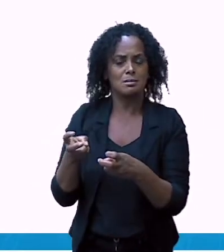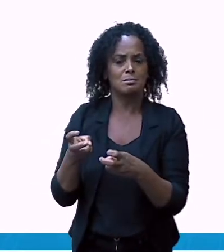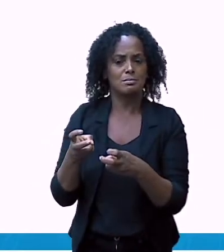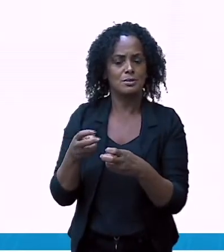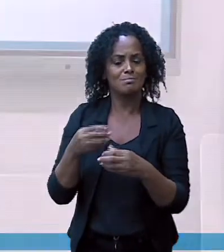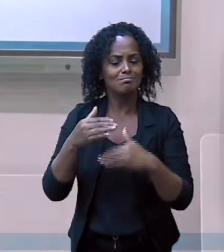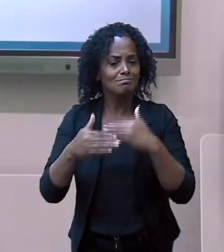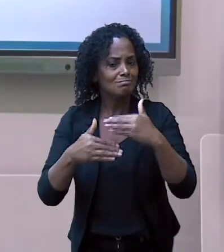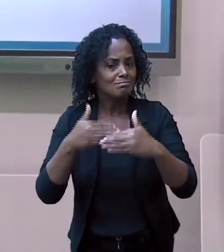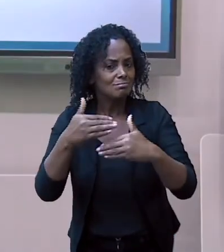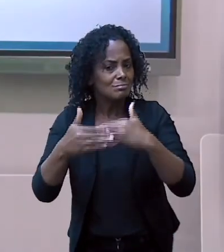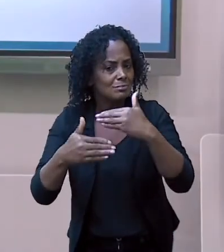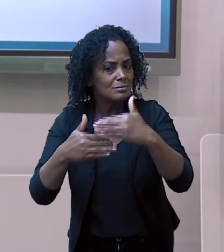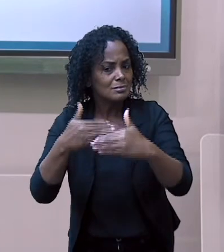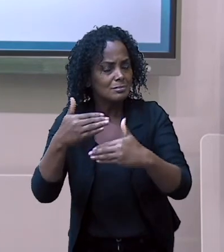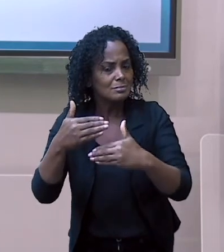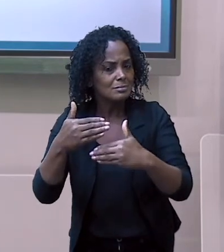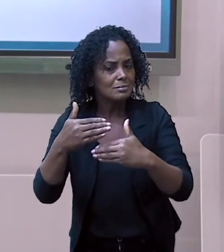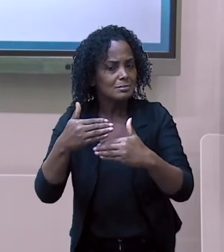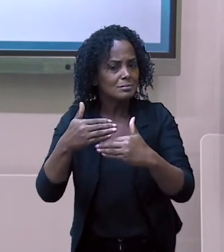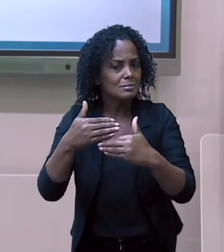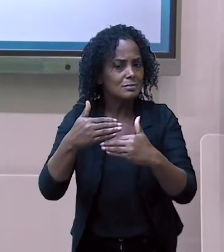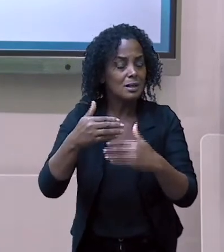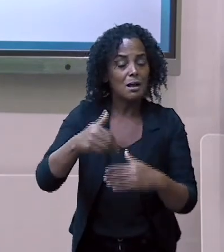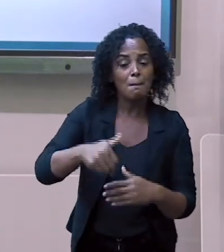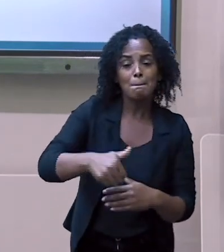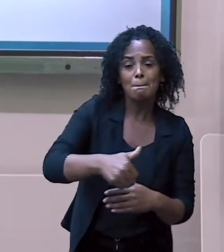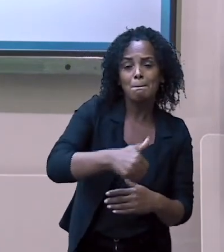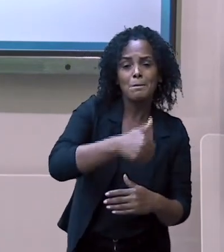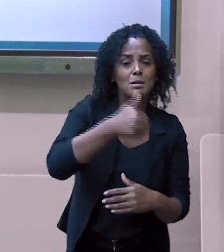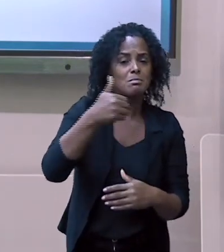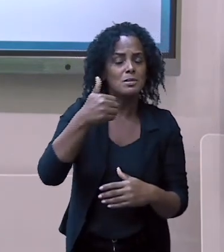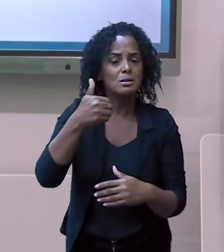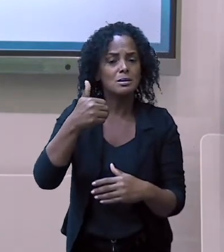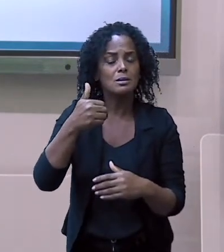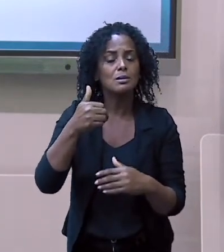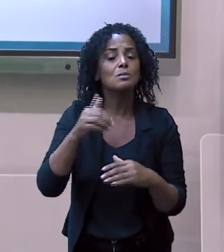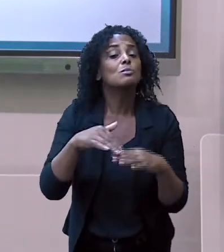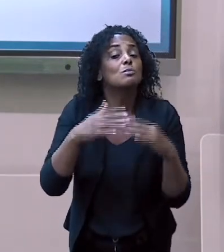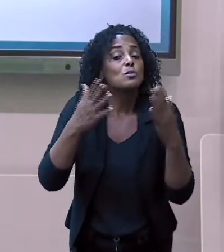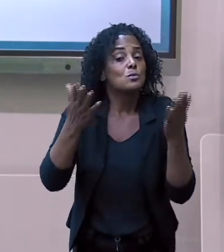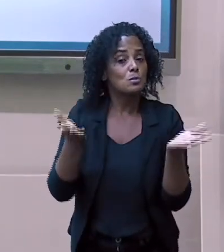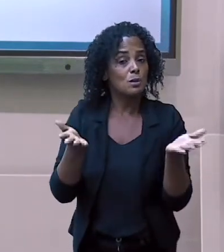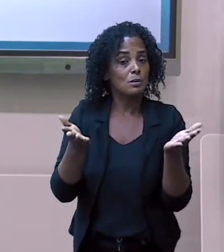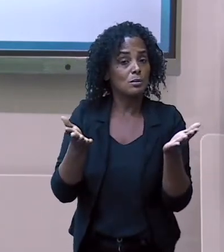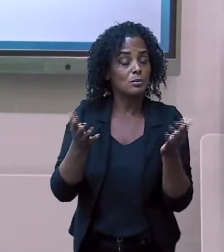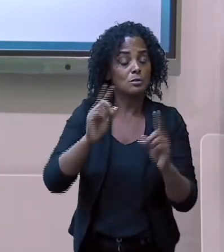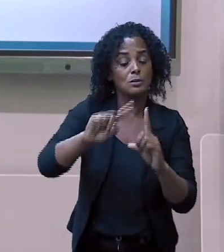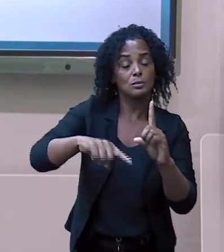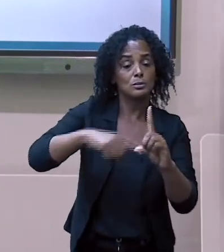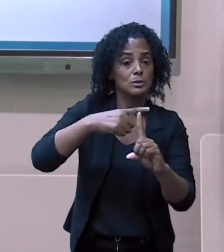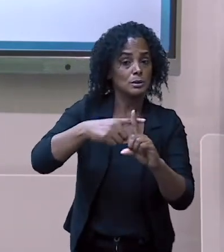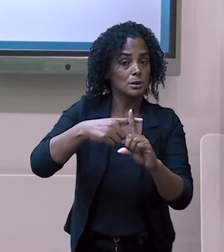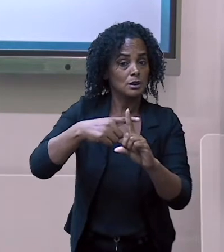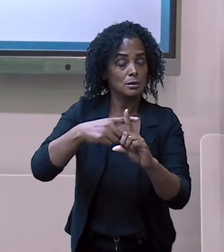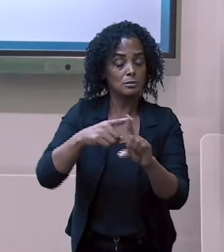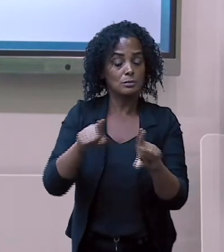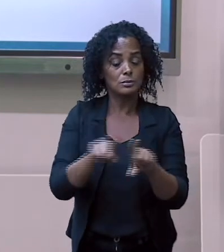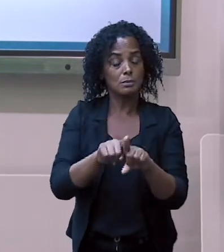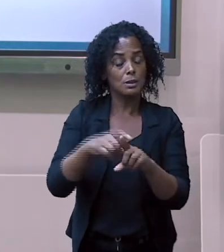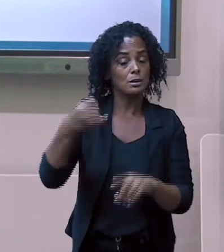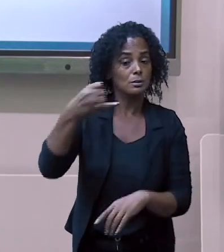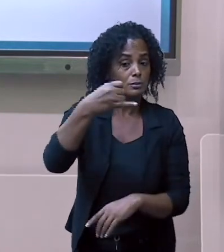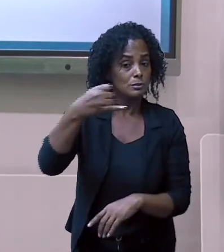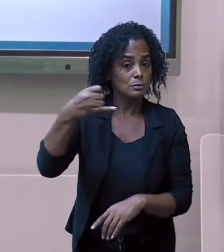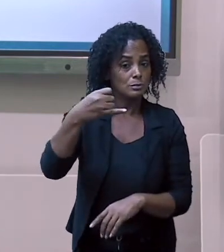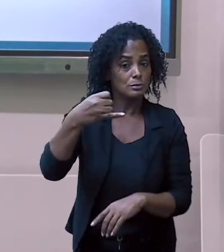a operação que vem primeiro quando se trata de adição e subtração. Quando eu vou incluir agora mais